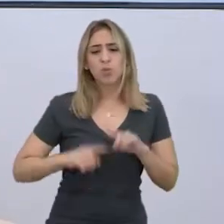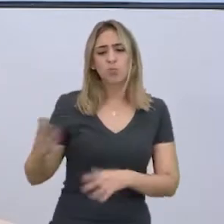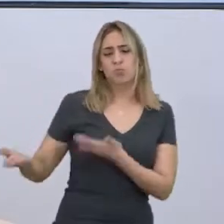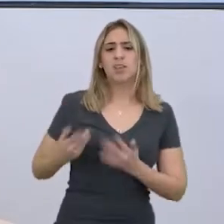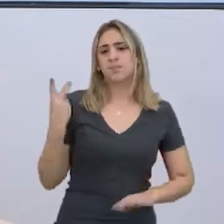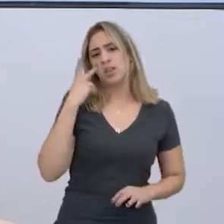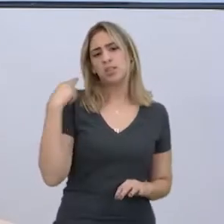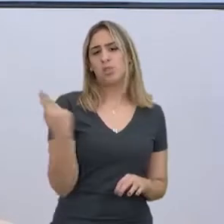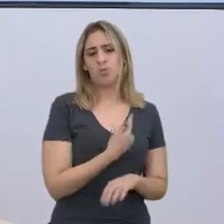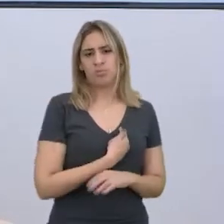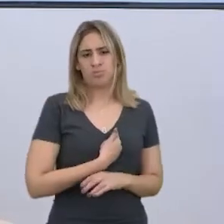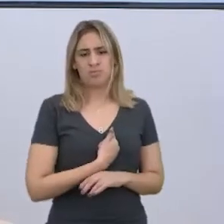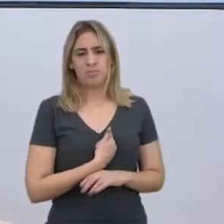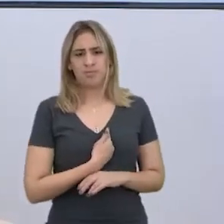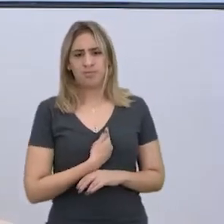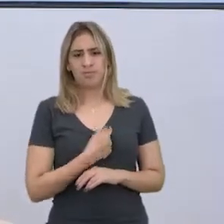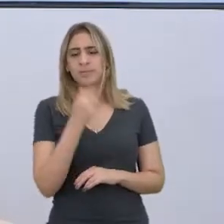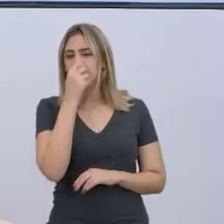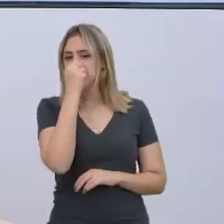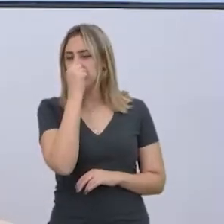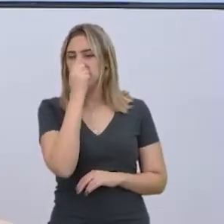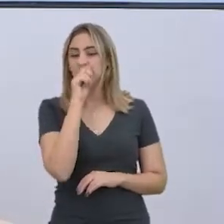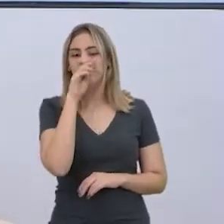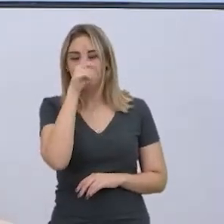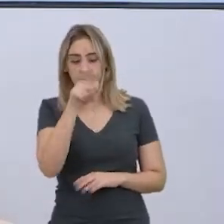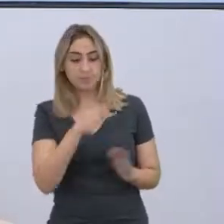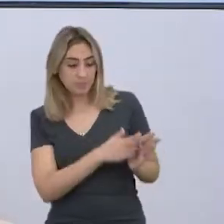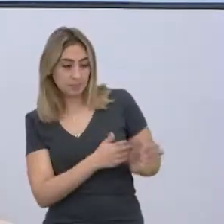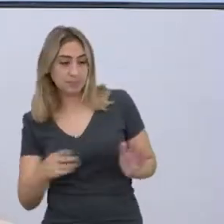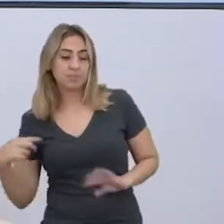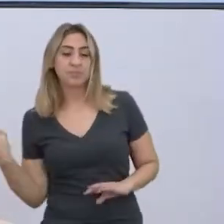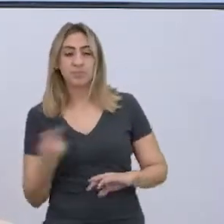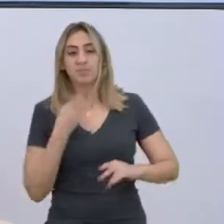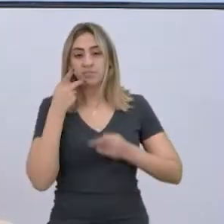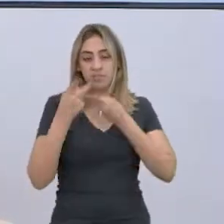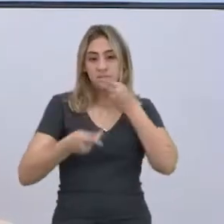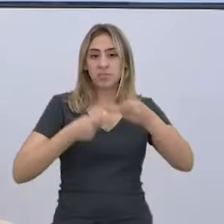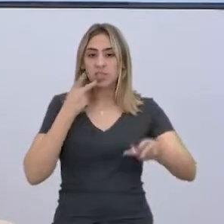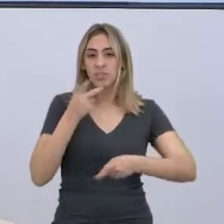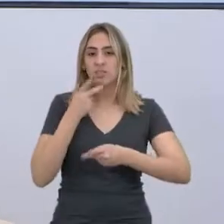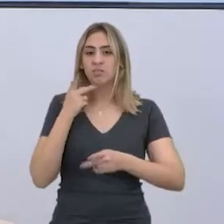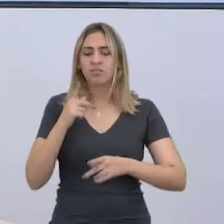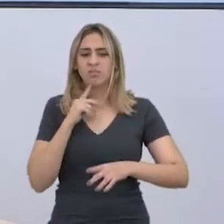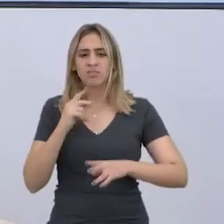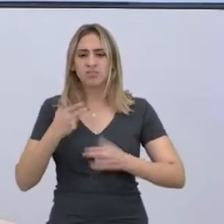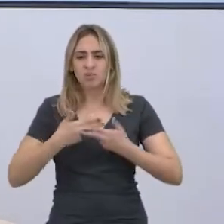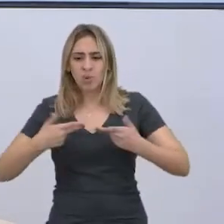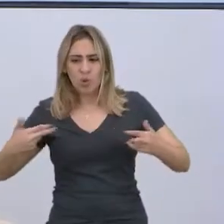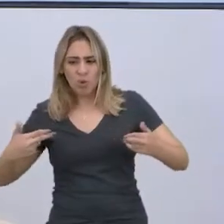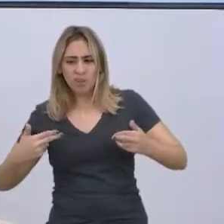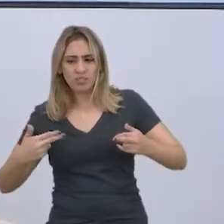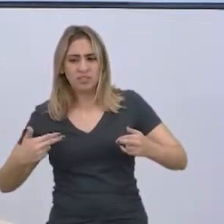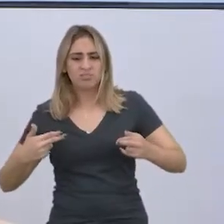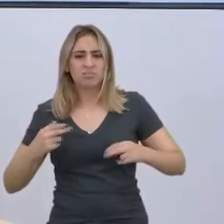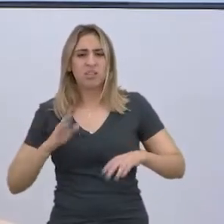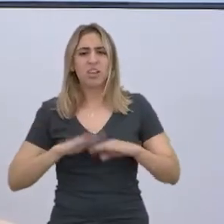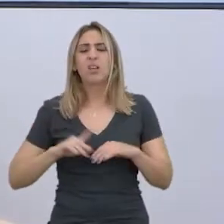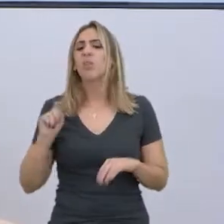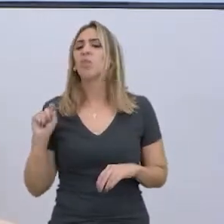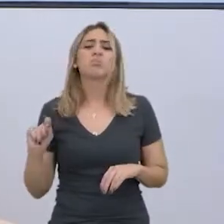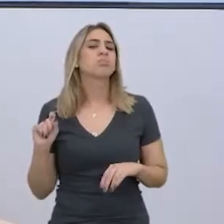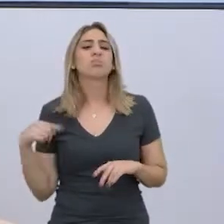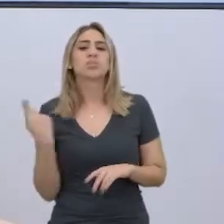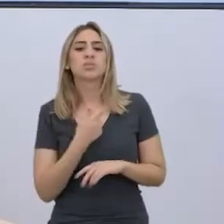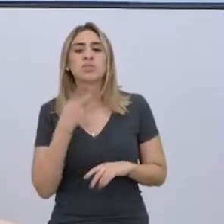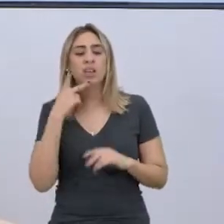traz na gente, né? E esse processo que a gente está falando de mercantilização das coisas, que é o quê? A